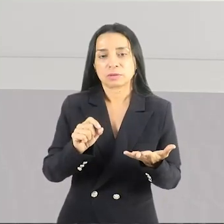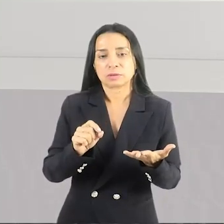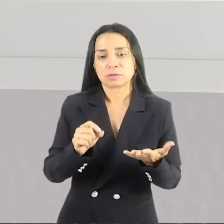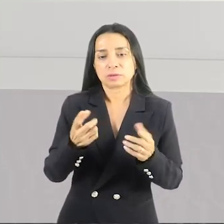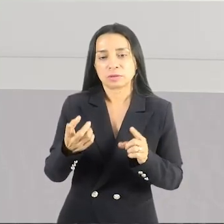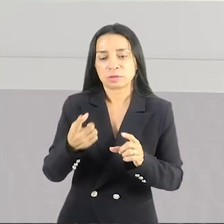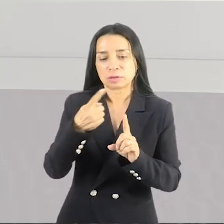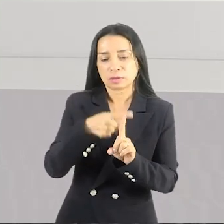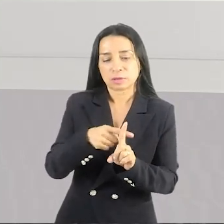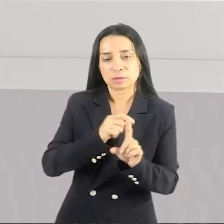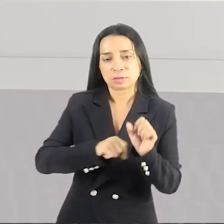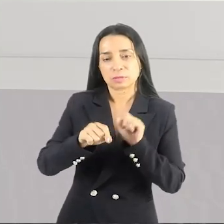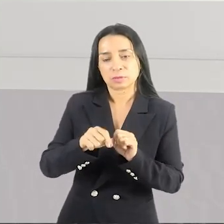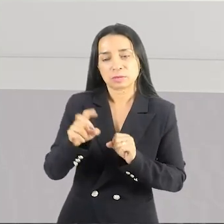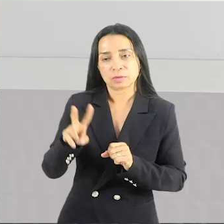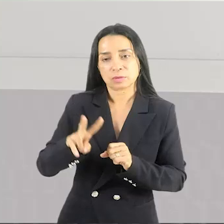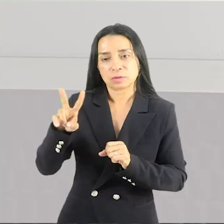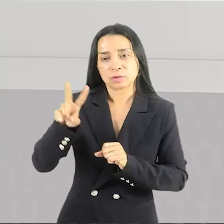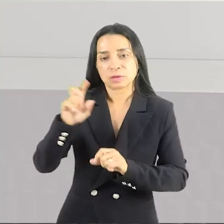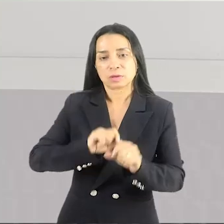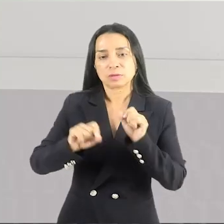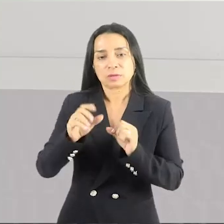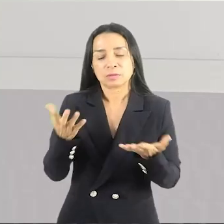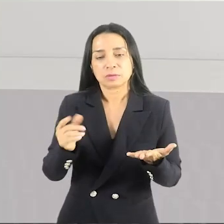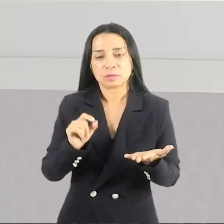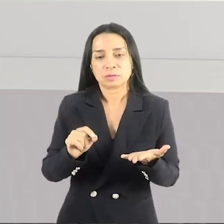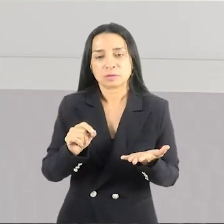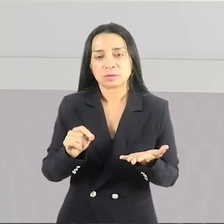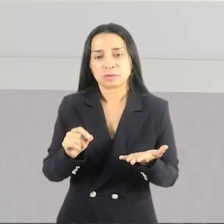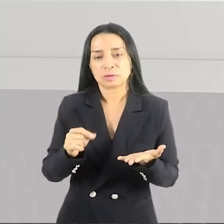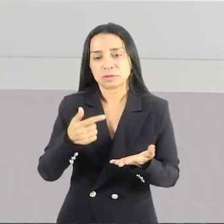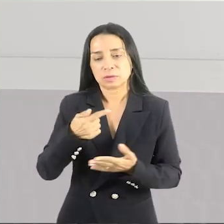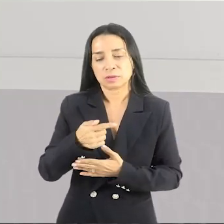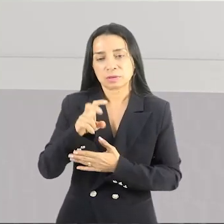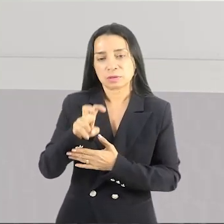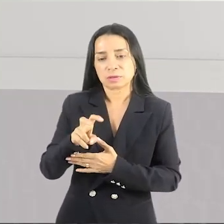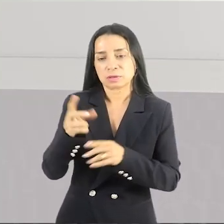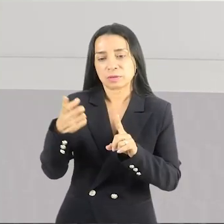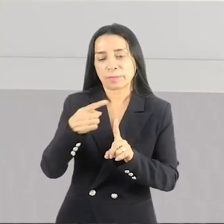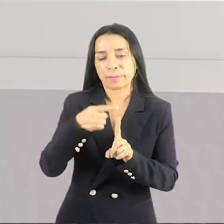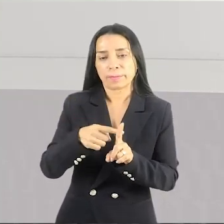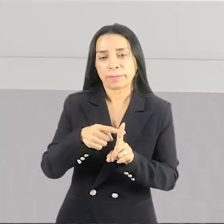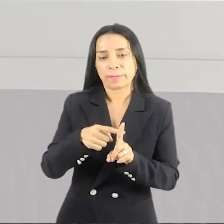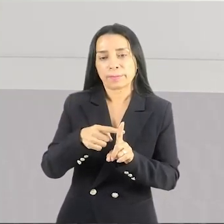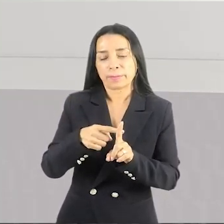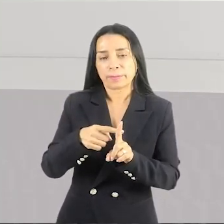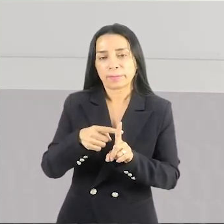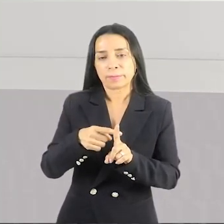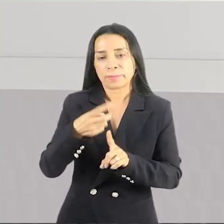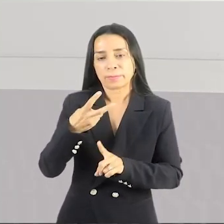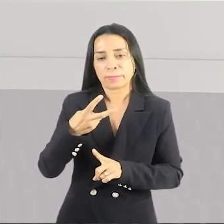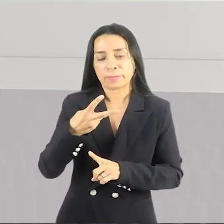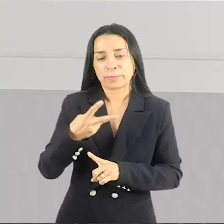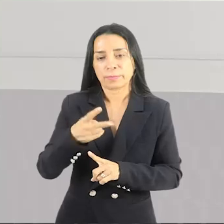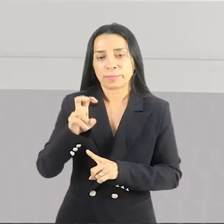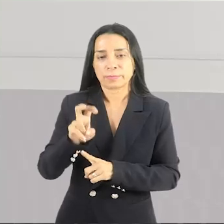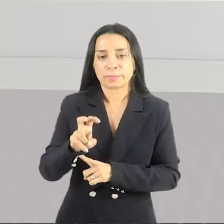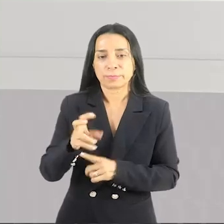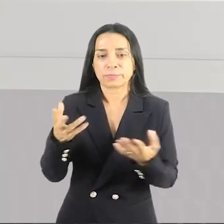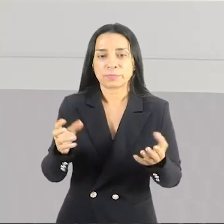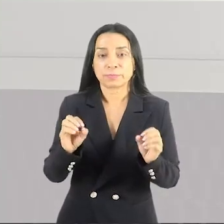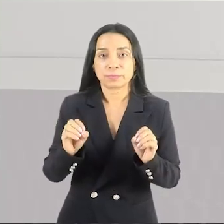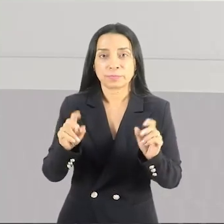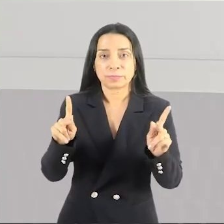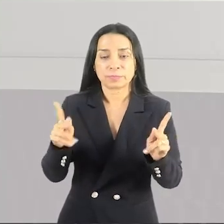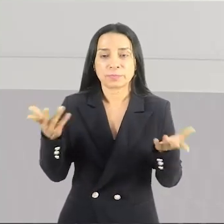o somatório dos pesos, das frequências, 75 mais 25.